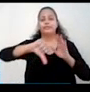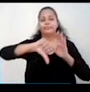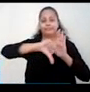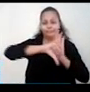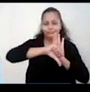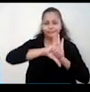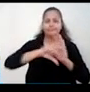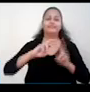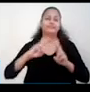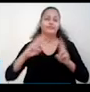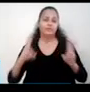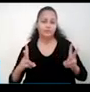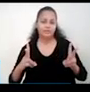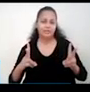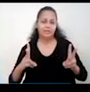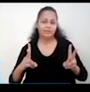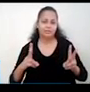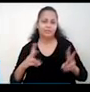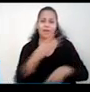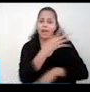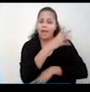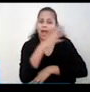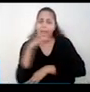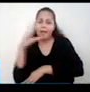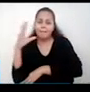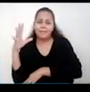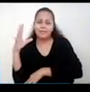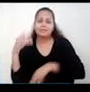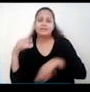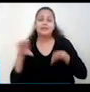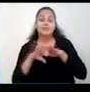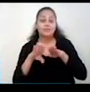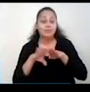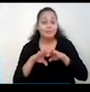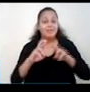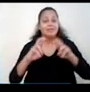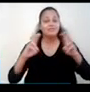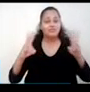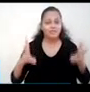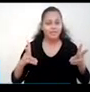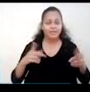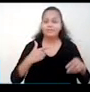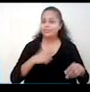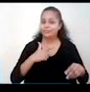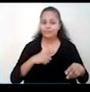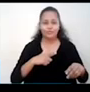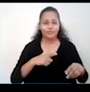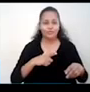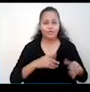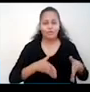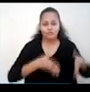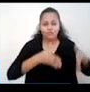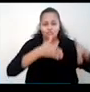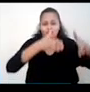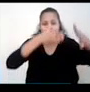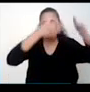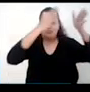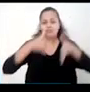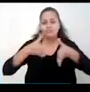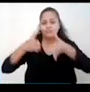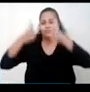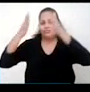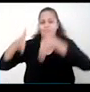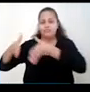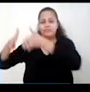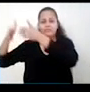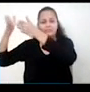A paisagem certamente era diferente, né? Não se tinha também tantos edifícios como se tem hoje, né? A verticalização das cidades,